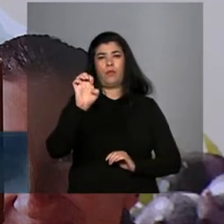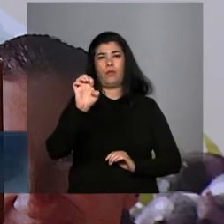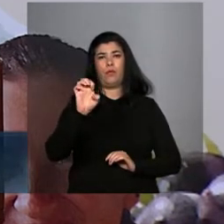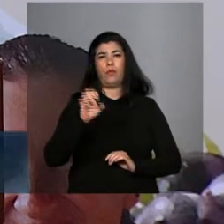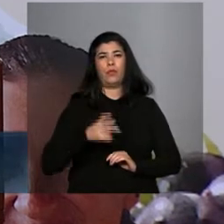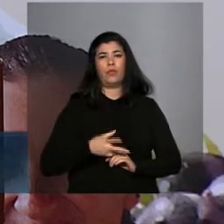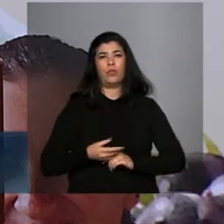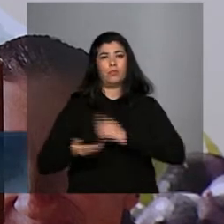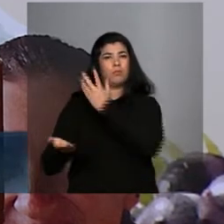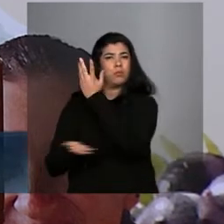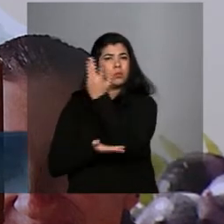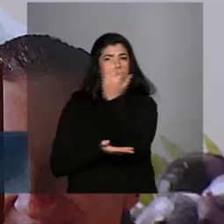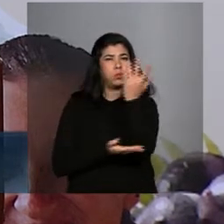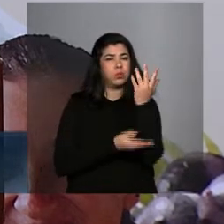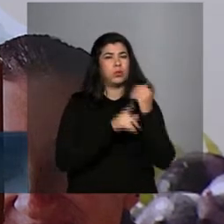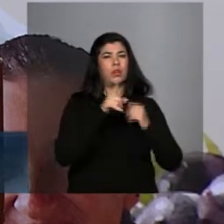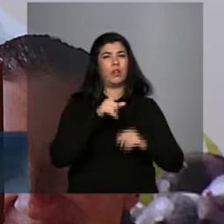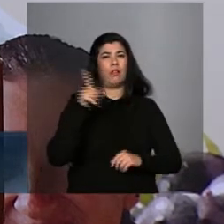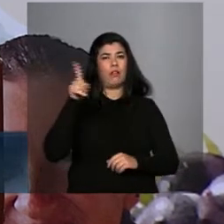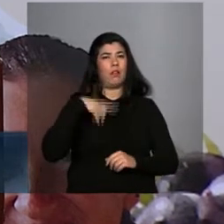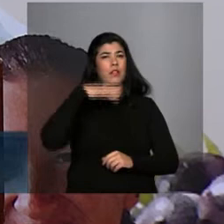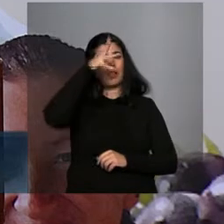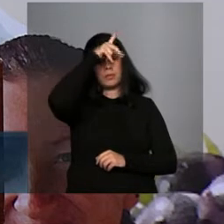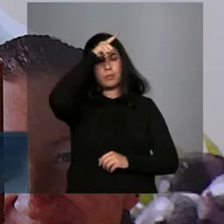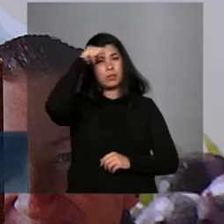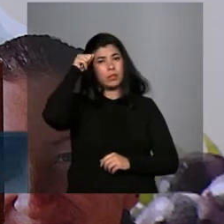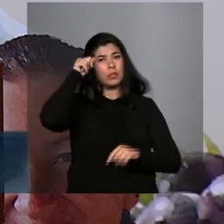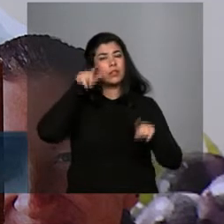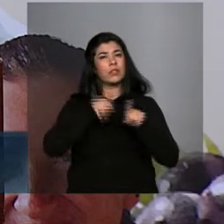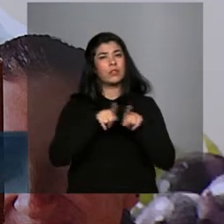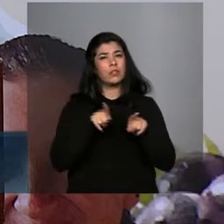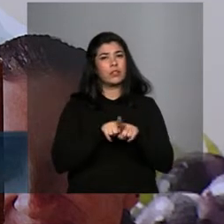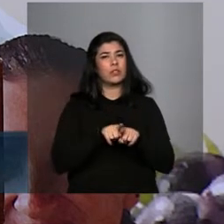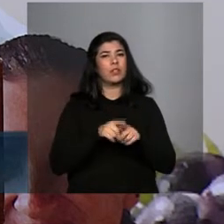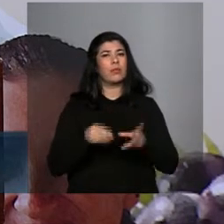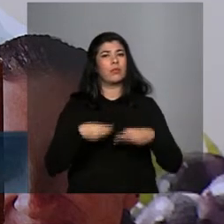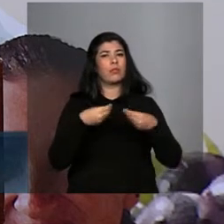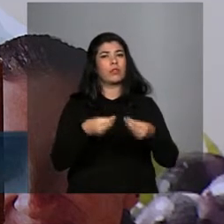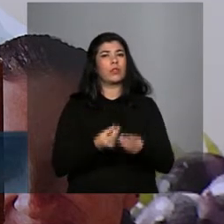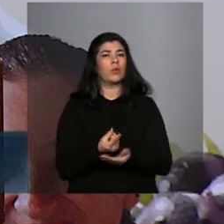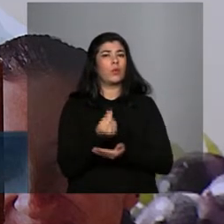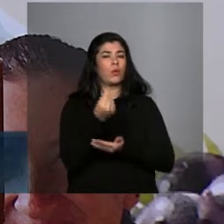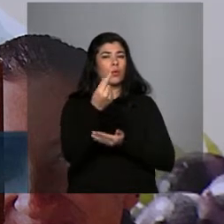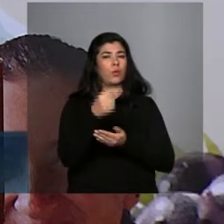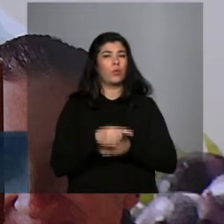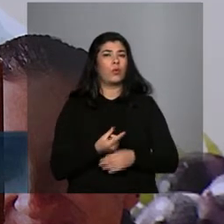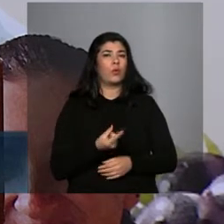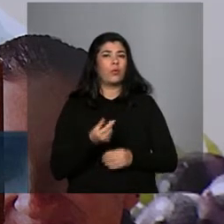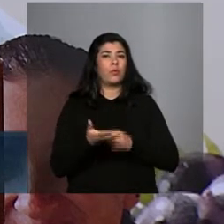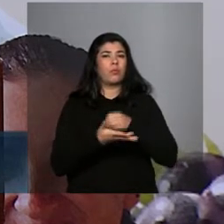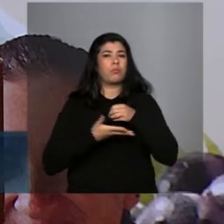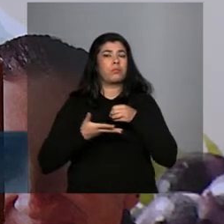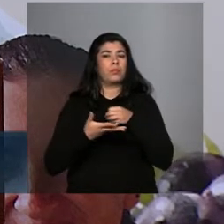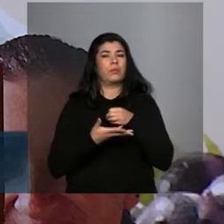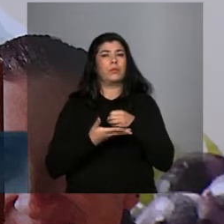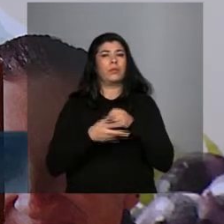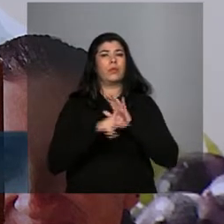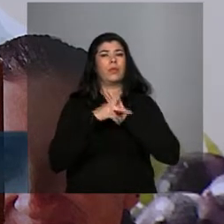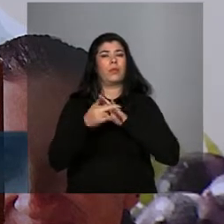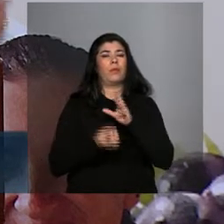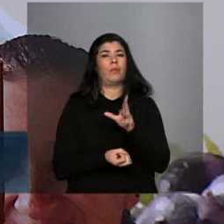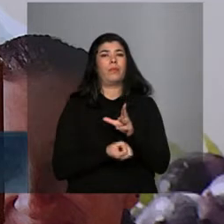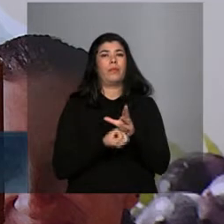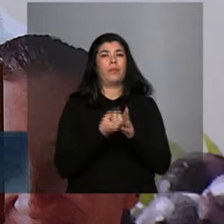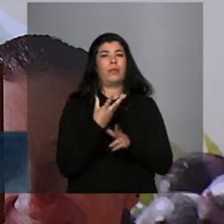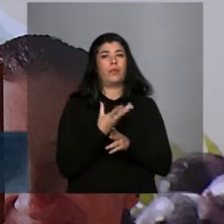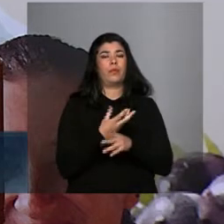Amazônia e a destinação de mais recursos para o programa de preços mínimos de produtos